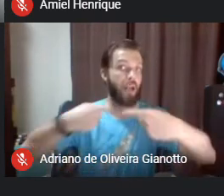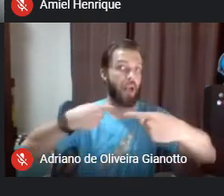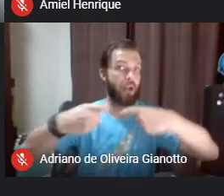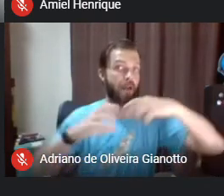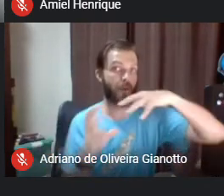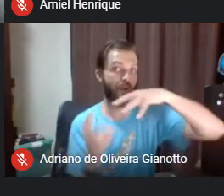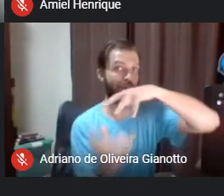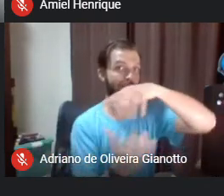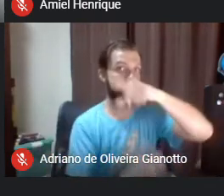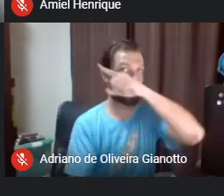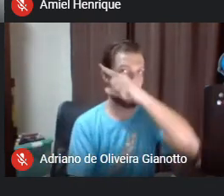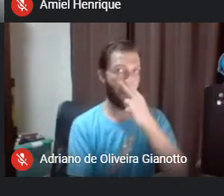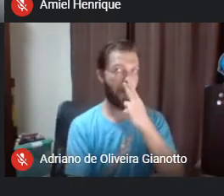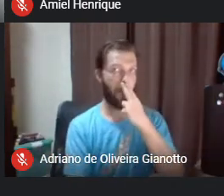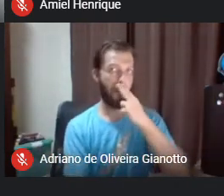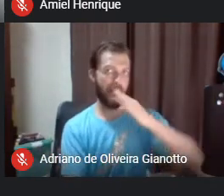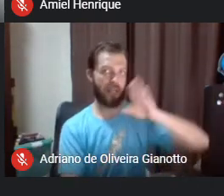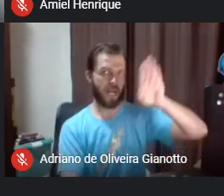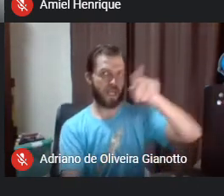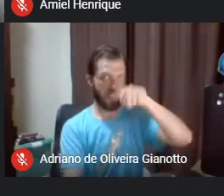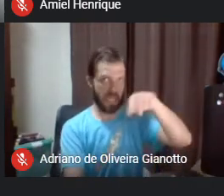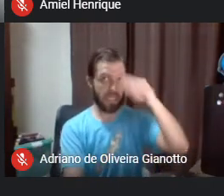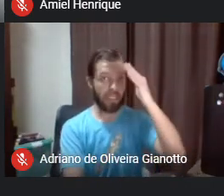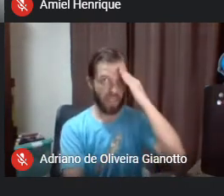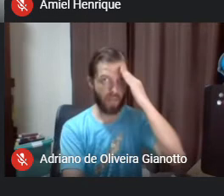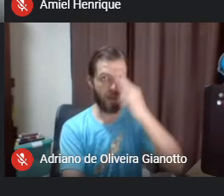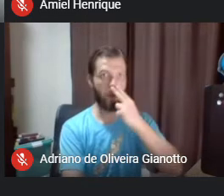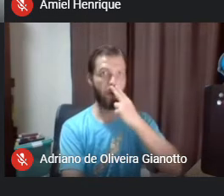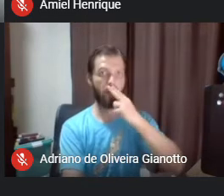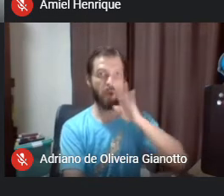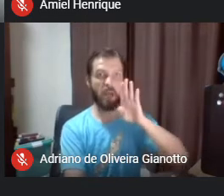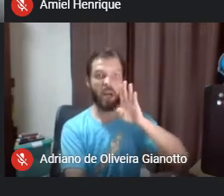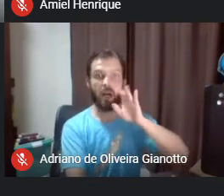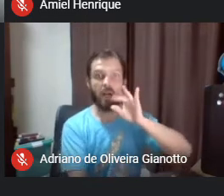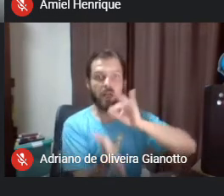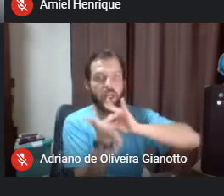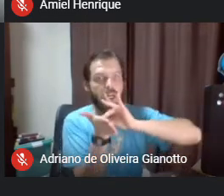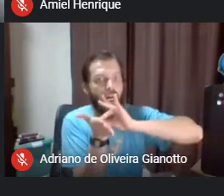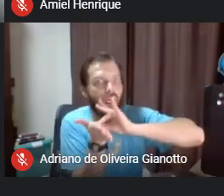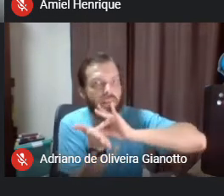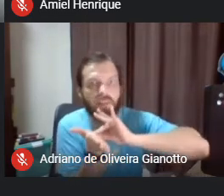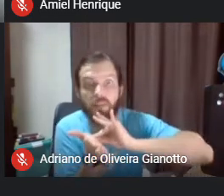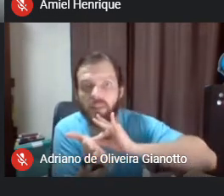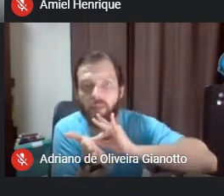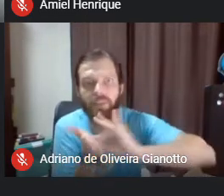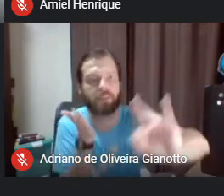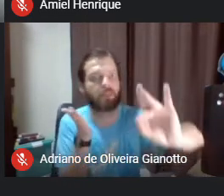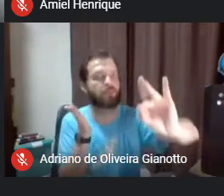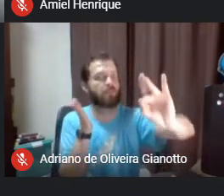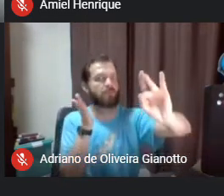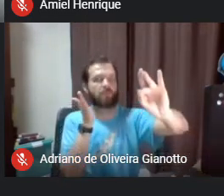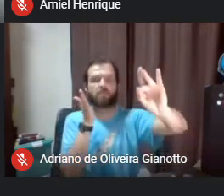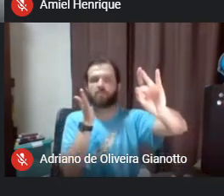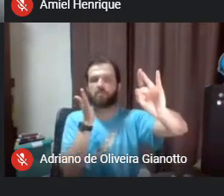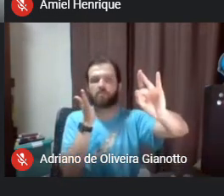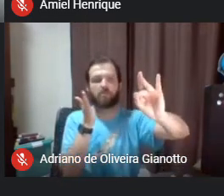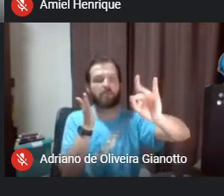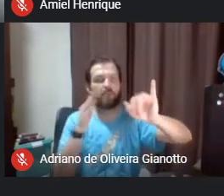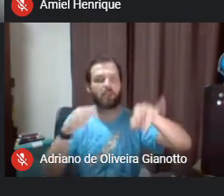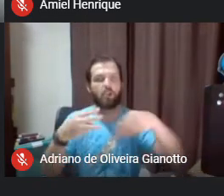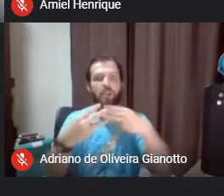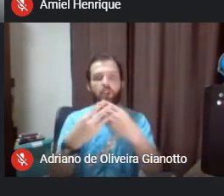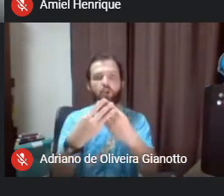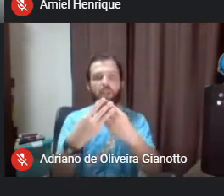Hoje, né, nós temos aí, assim como vocês lembram, né, quando Hitler